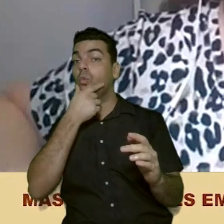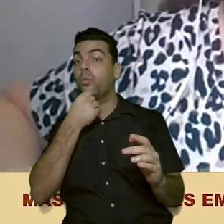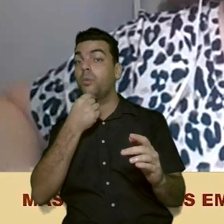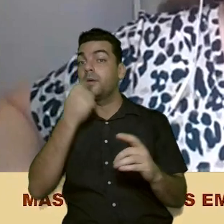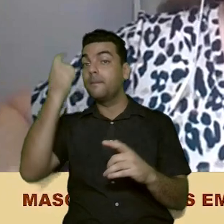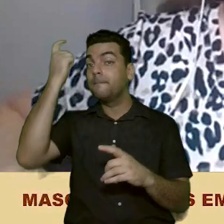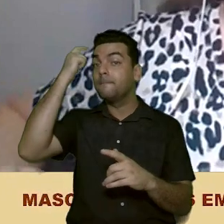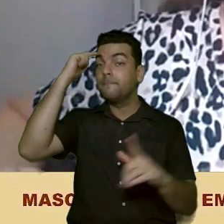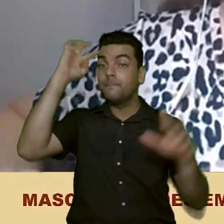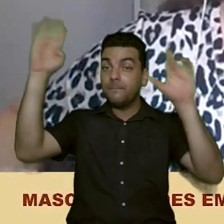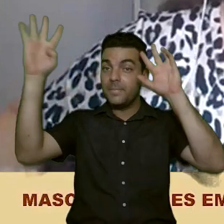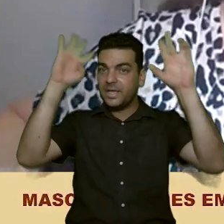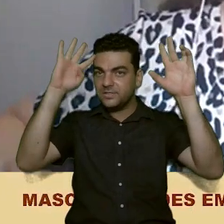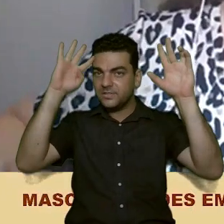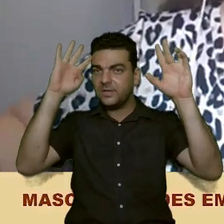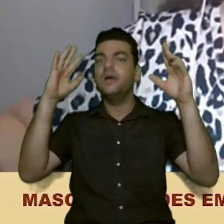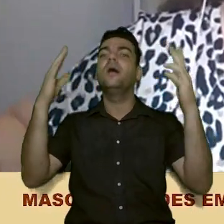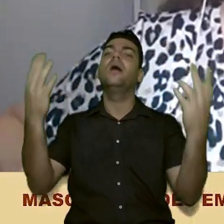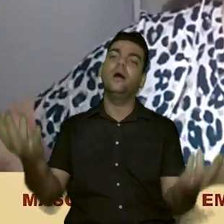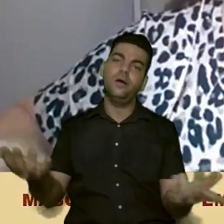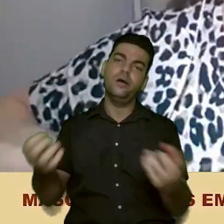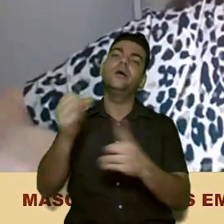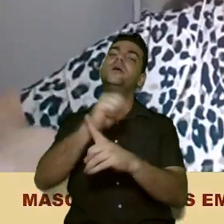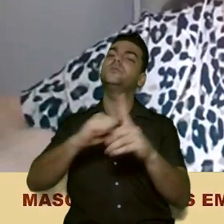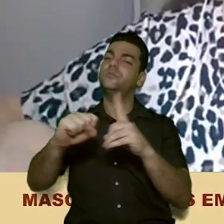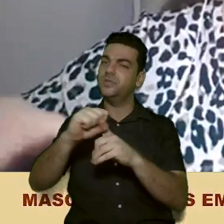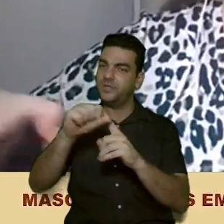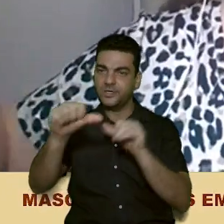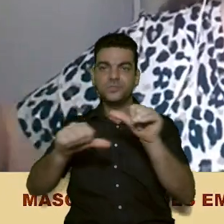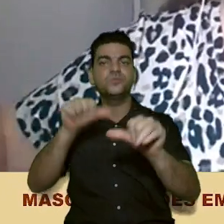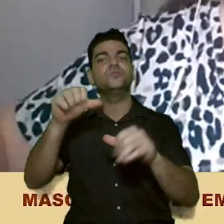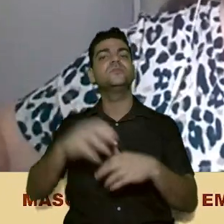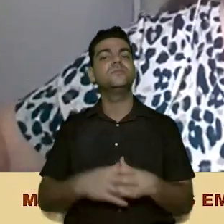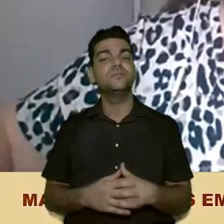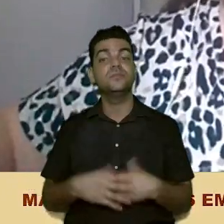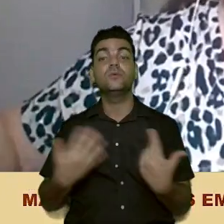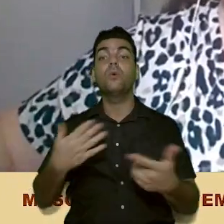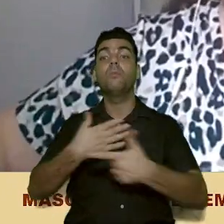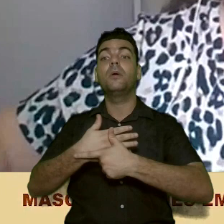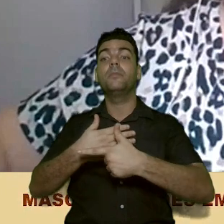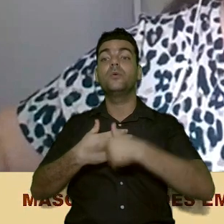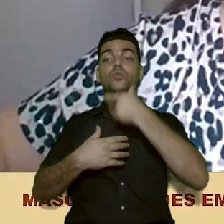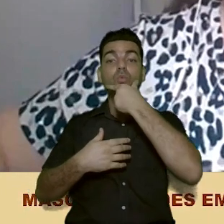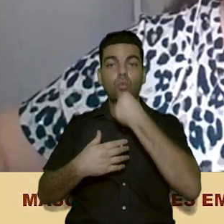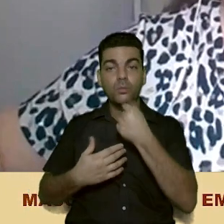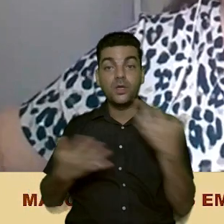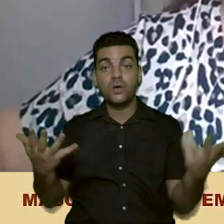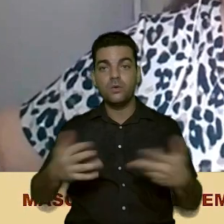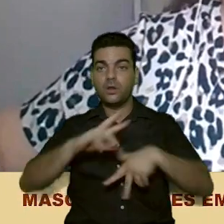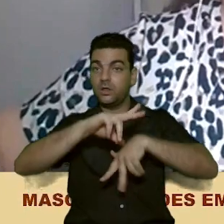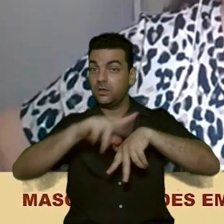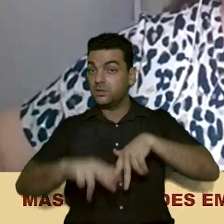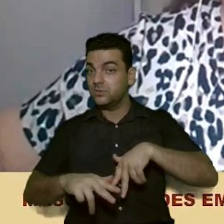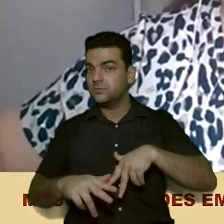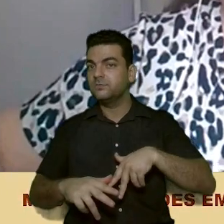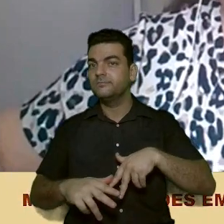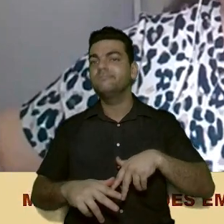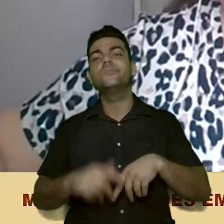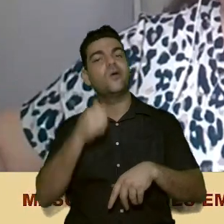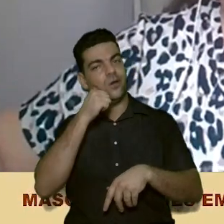mudar. Então, a gente tem aí, qual é o papel do homem na equidade de gênero? A gente tem um grande trabalho aí, como a Isabela trouxe, várias